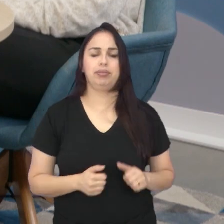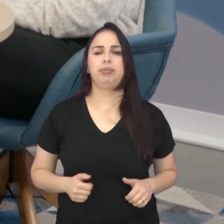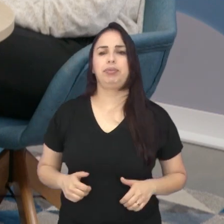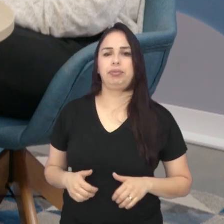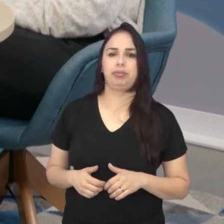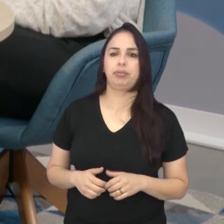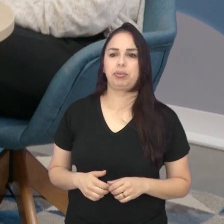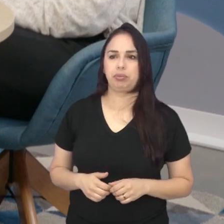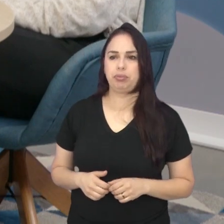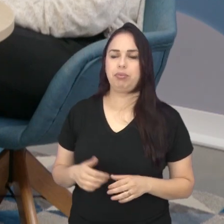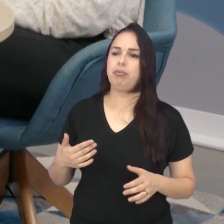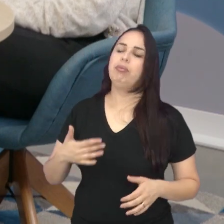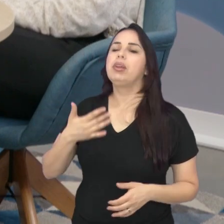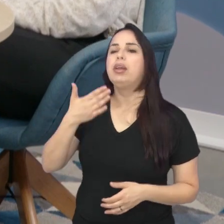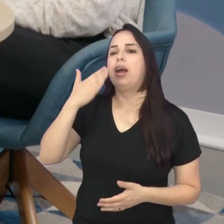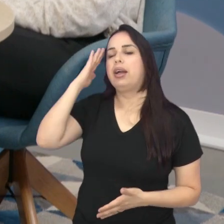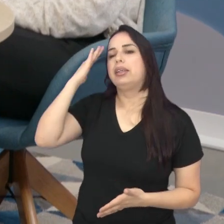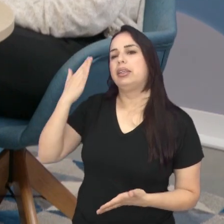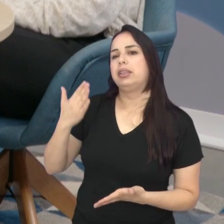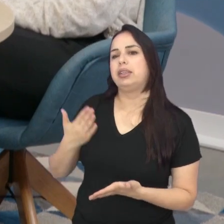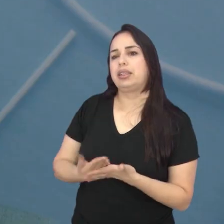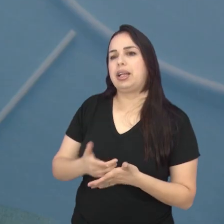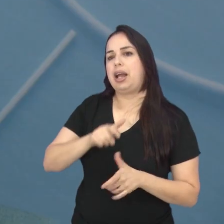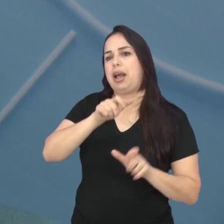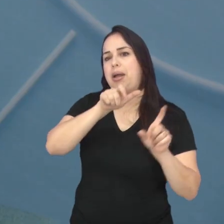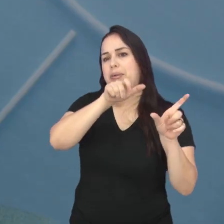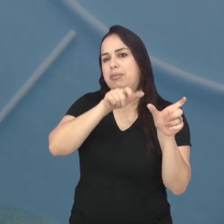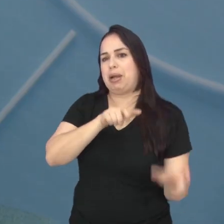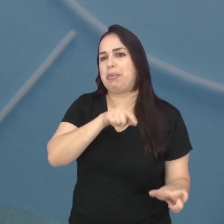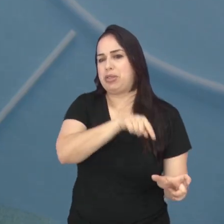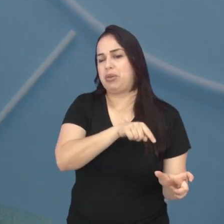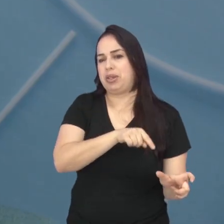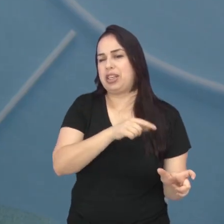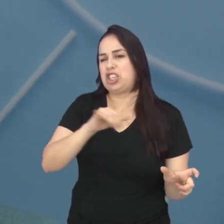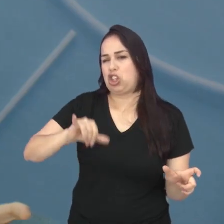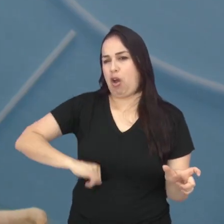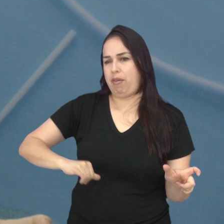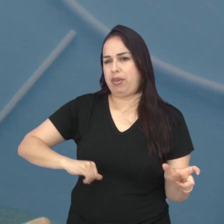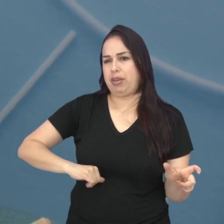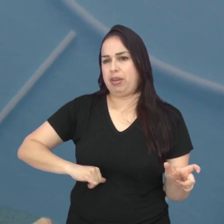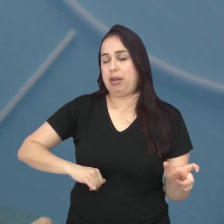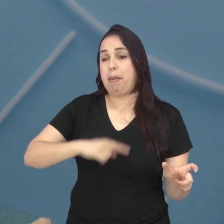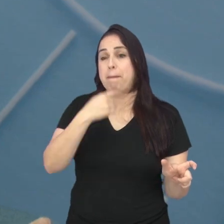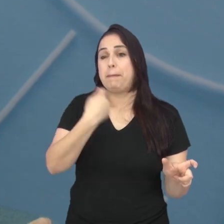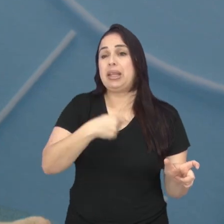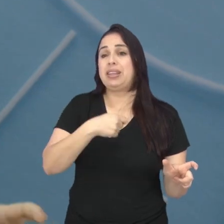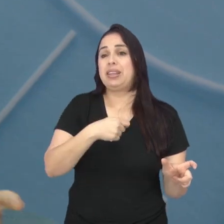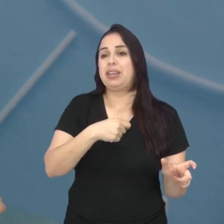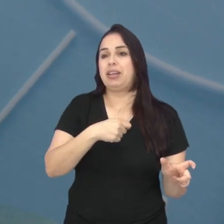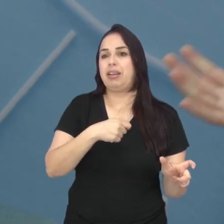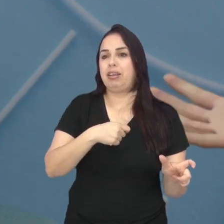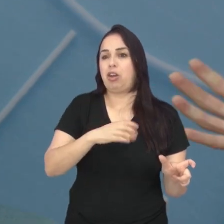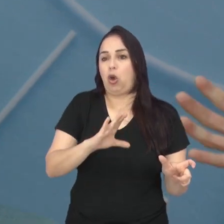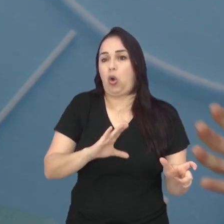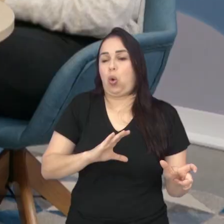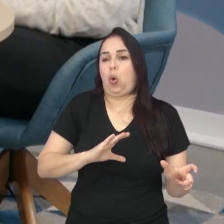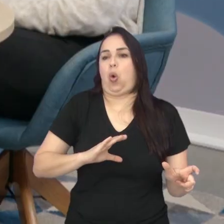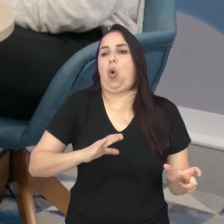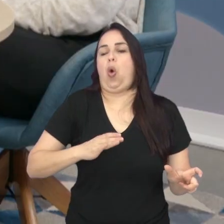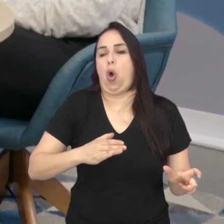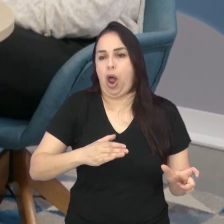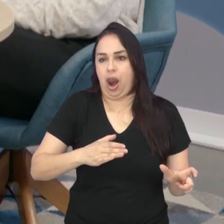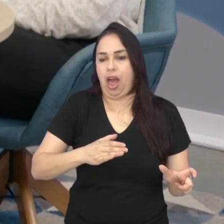Eu acredito que a pessoa que está sofrendo é que tem que dar esse primeiro passo. Dar essa abertura, você